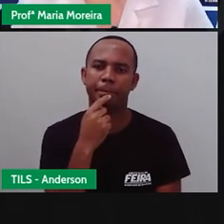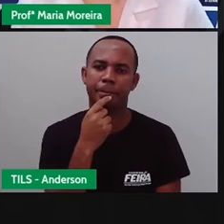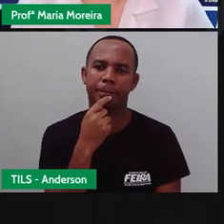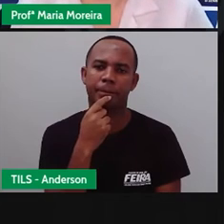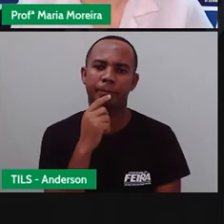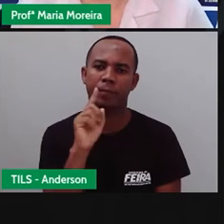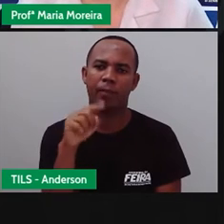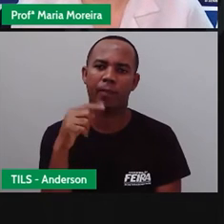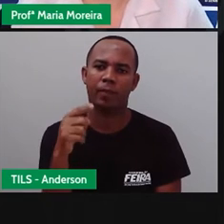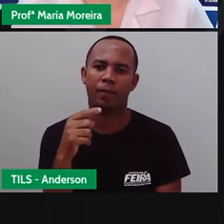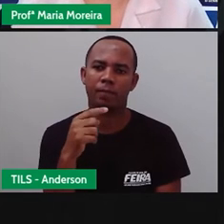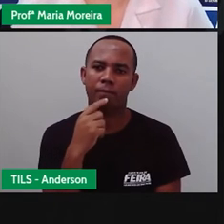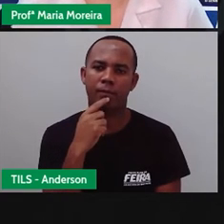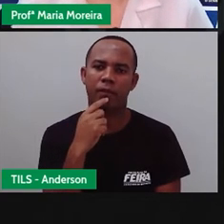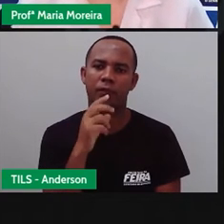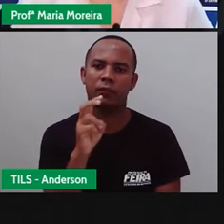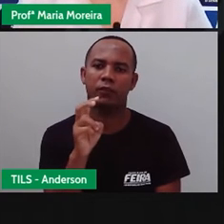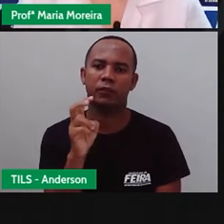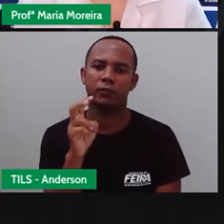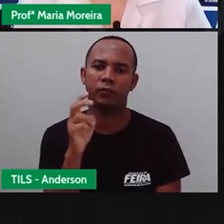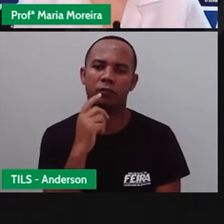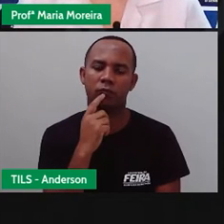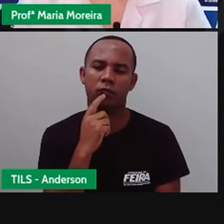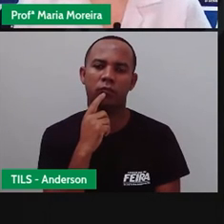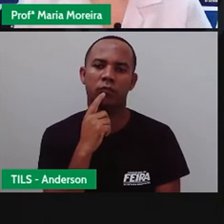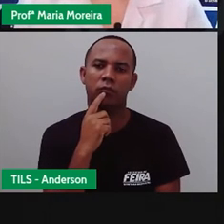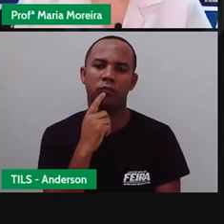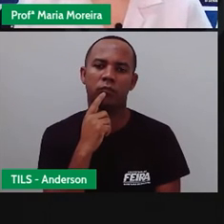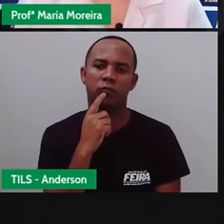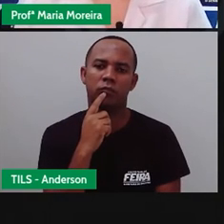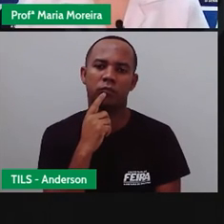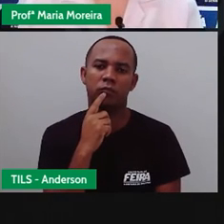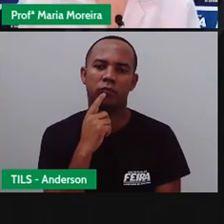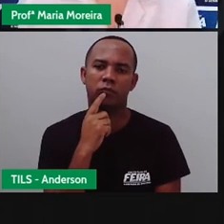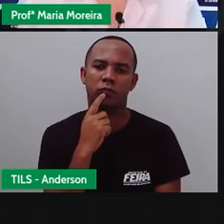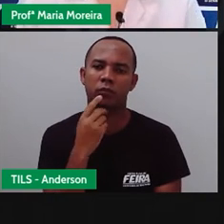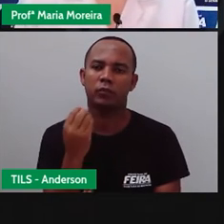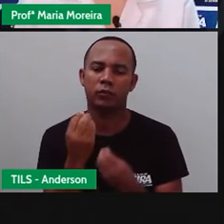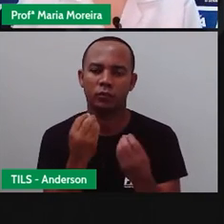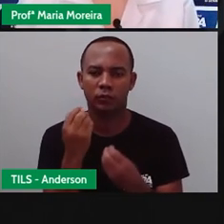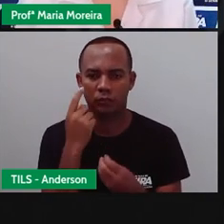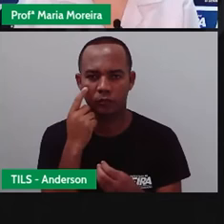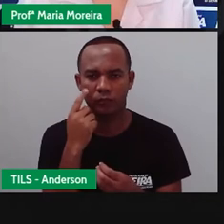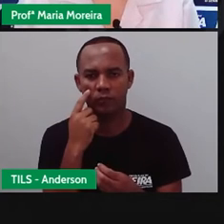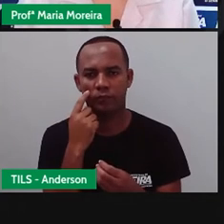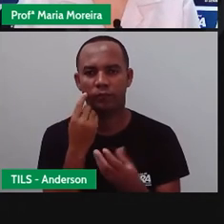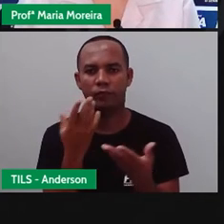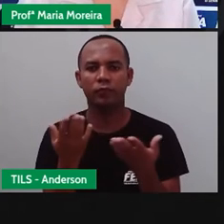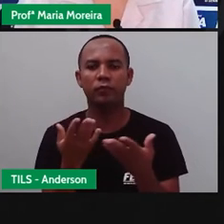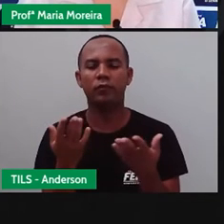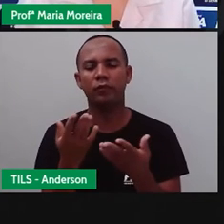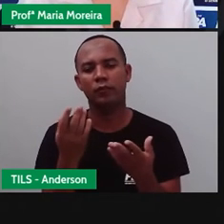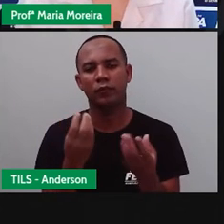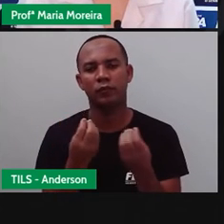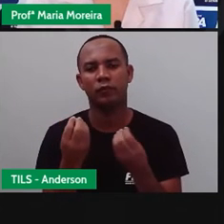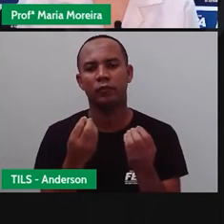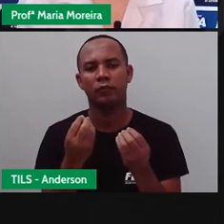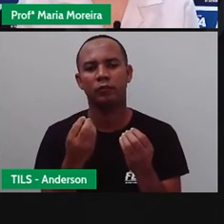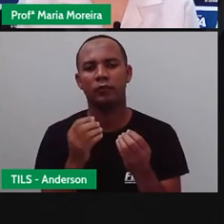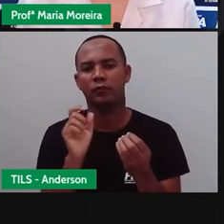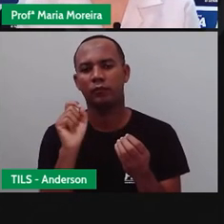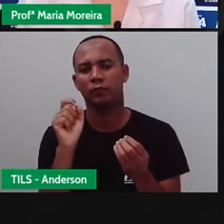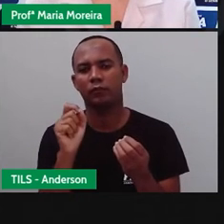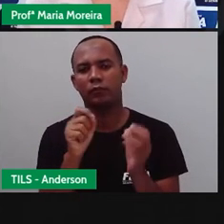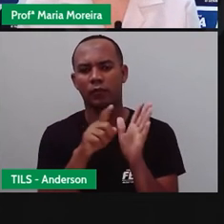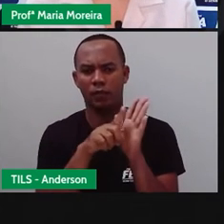e depois eu tenho Quantas unidades 5 vamos fazer essa conta certo a gente vai